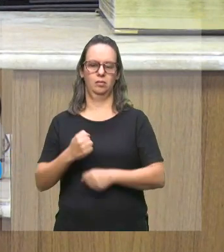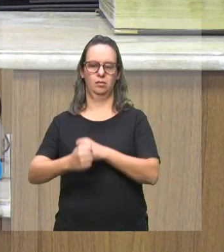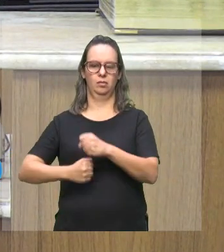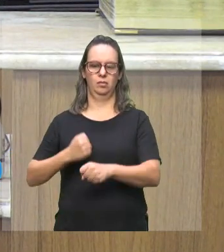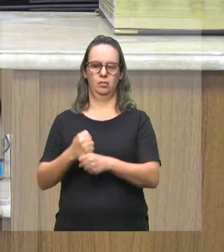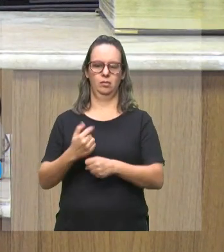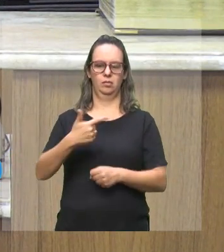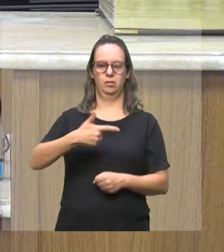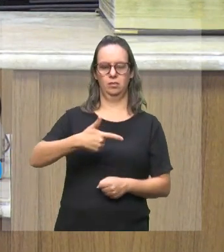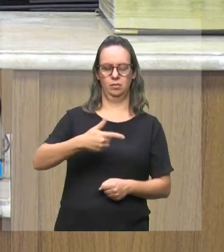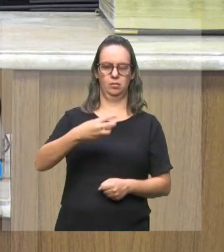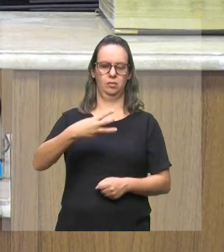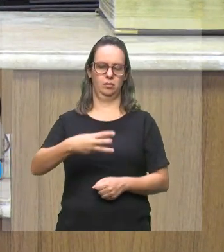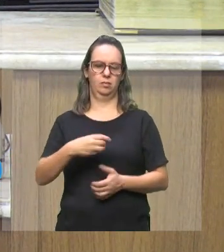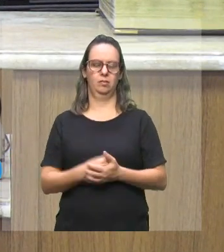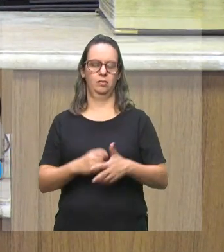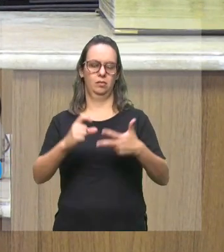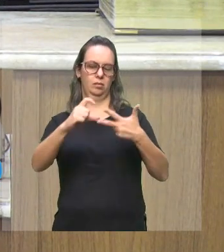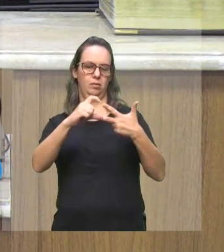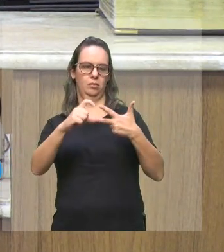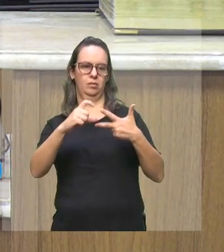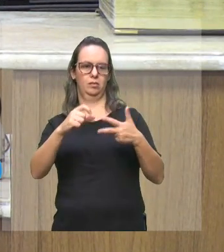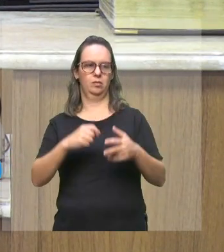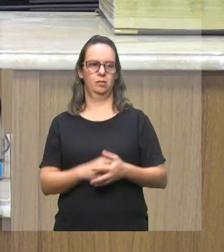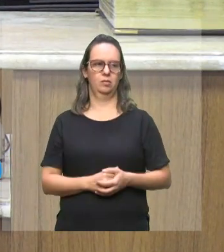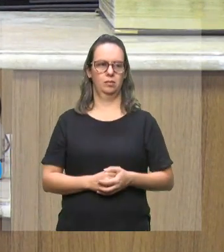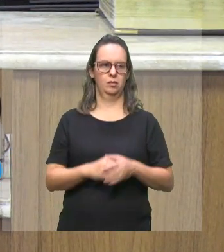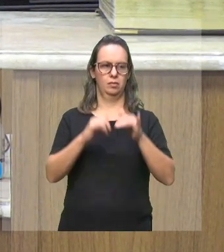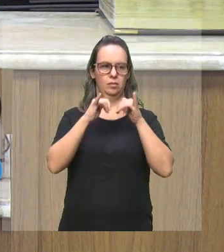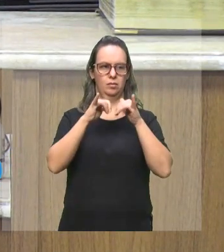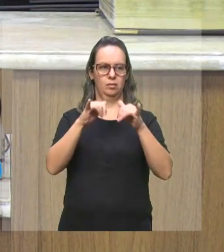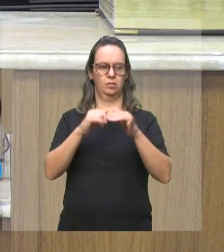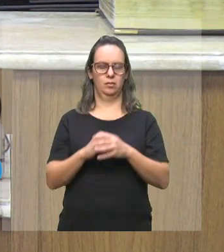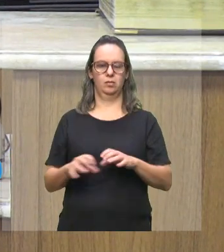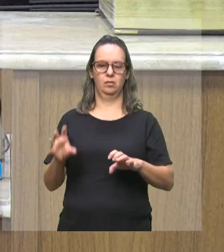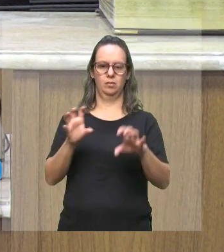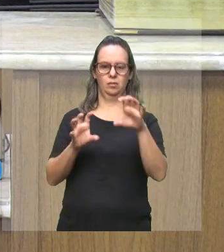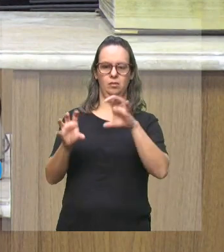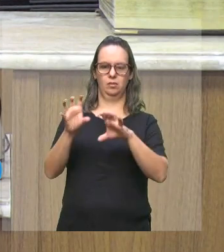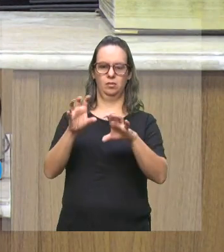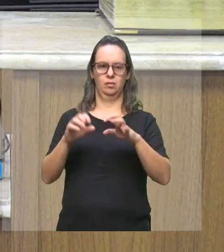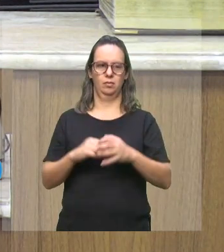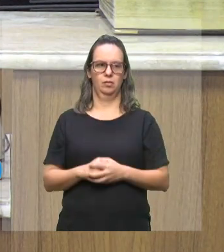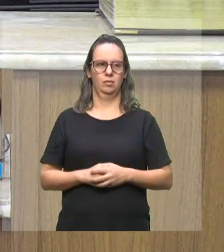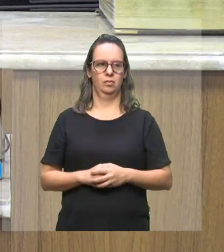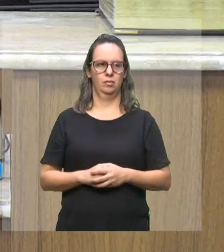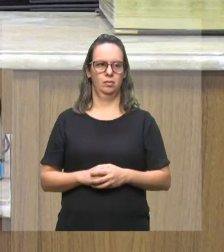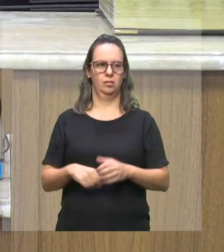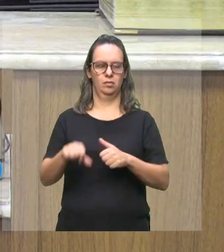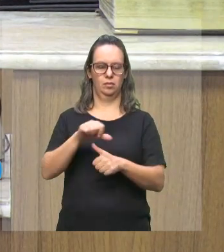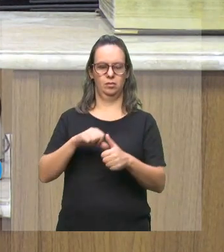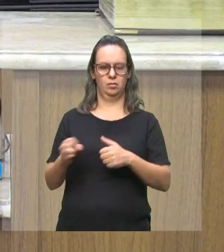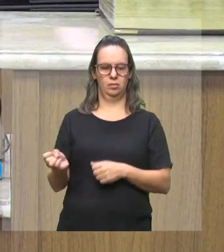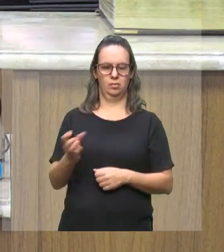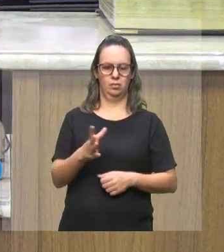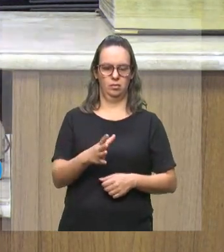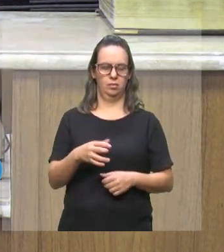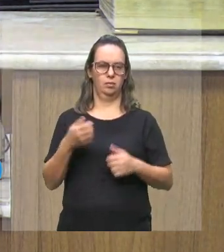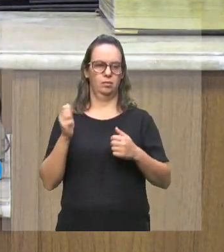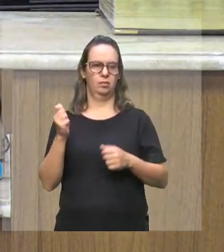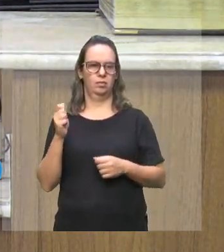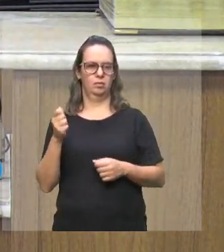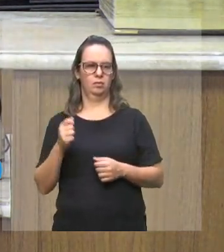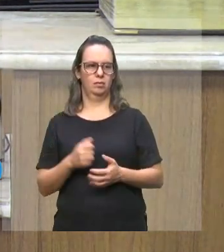247/2023 do Poder Executivo, que dispõe sobre a organização do Sistema de Inovação de Assis e